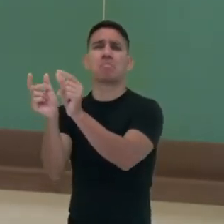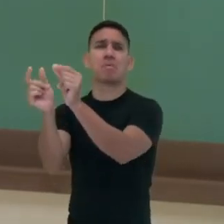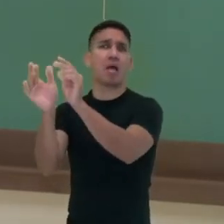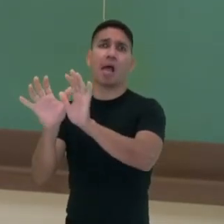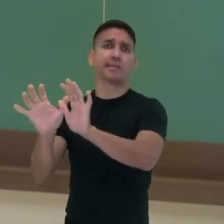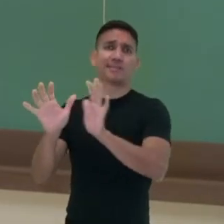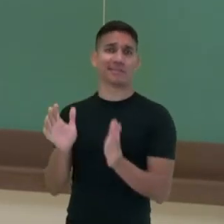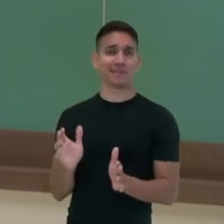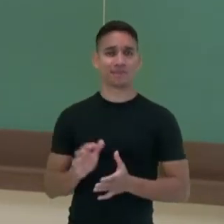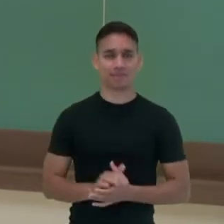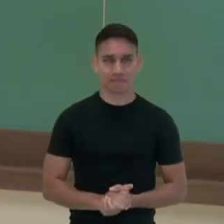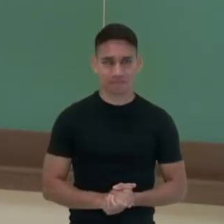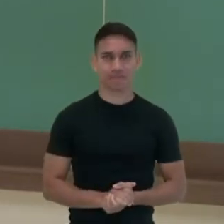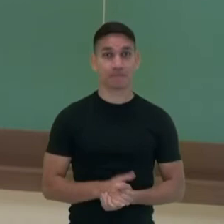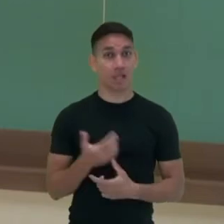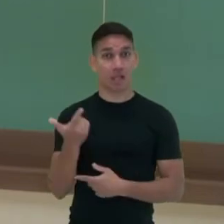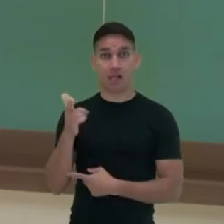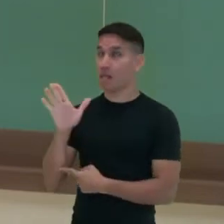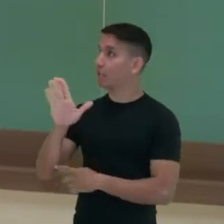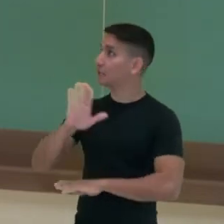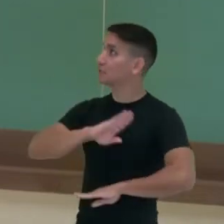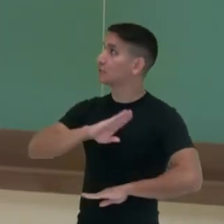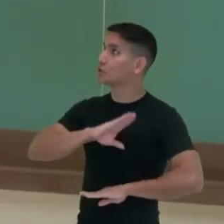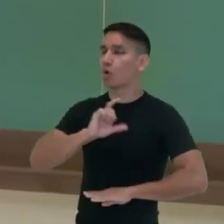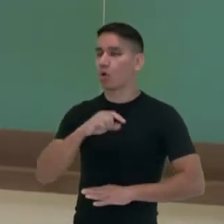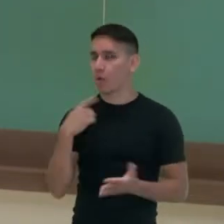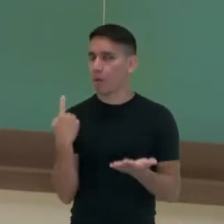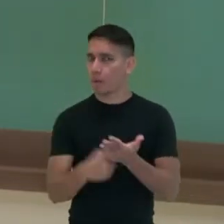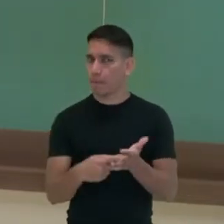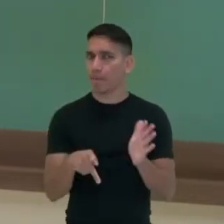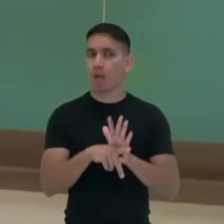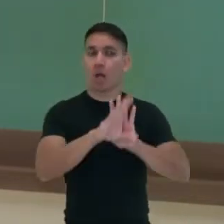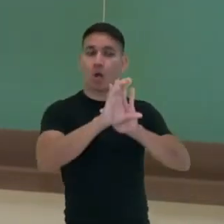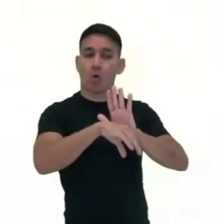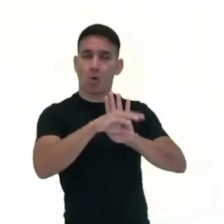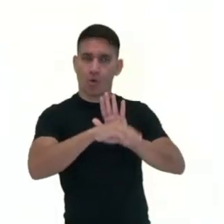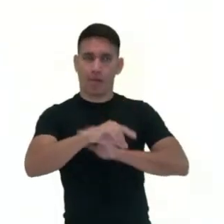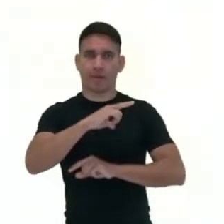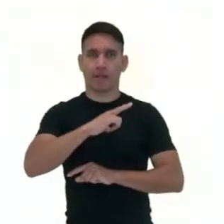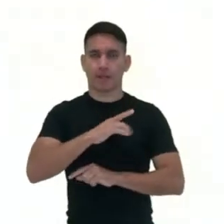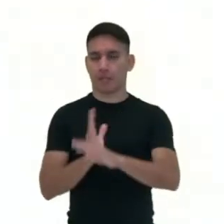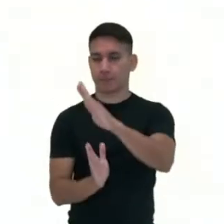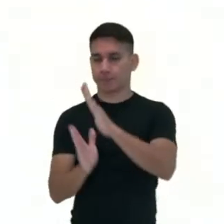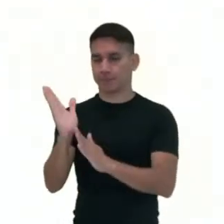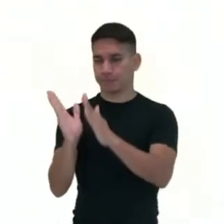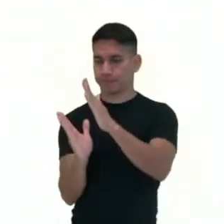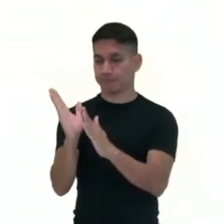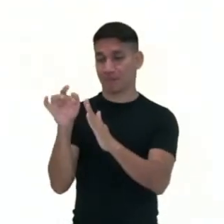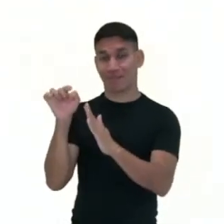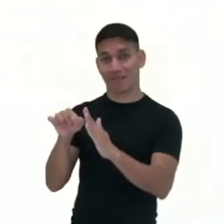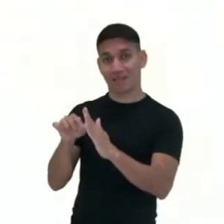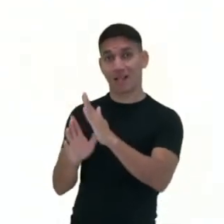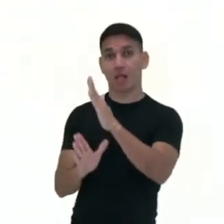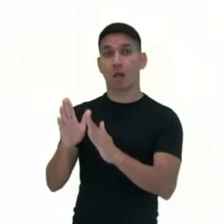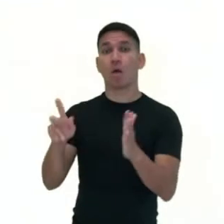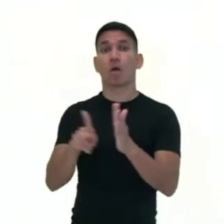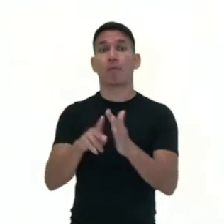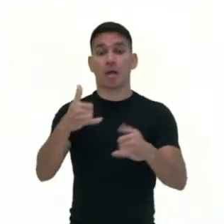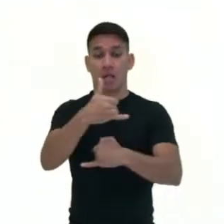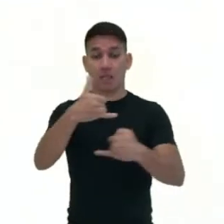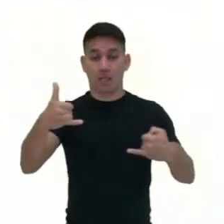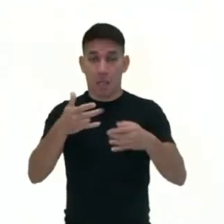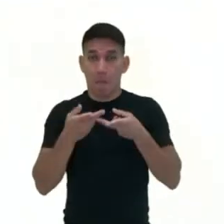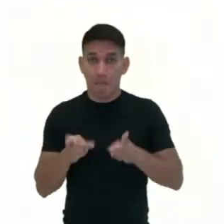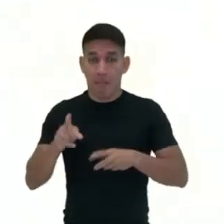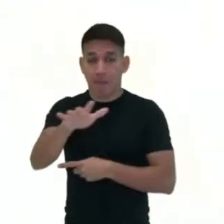tá bom? Aqui nesse caso, olha só, tem uma definição para essas retas. As retas paralelas são duas retas em um